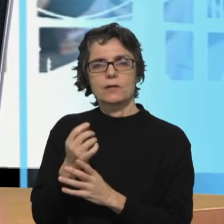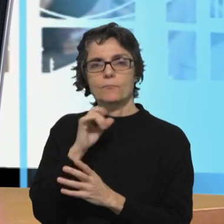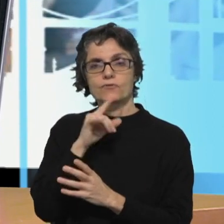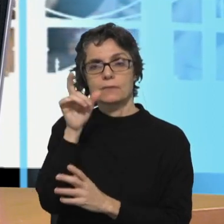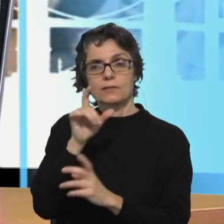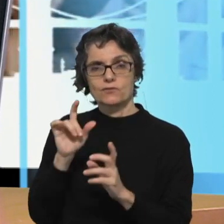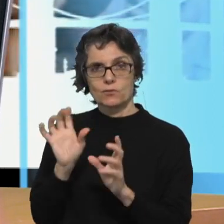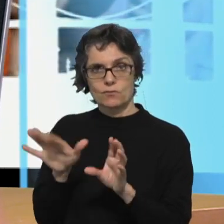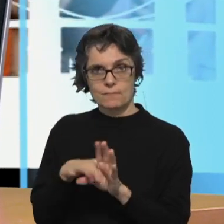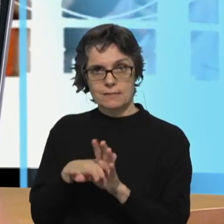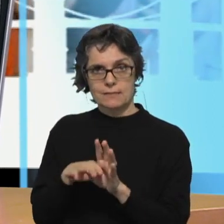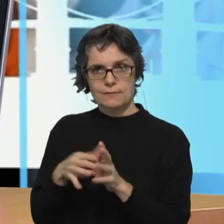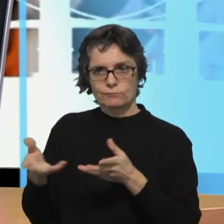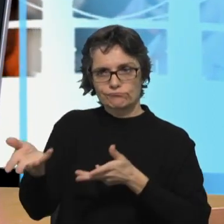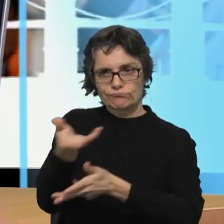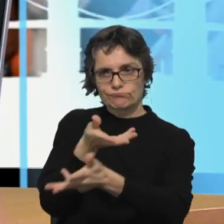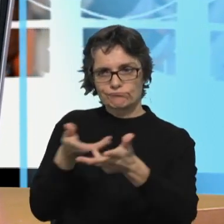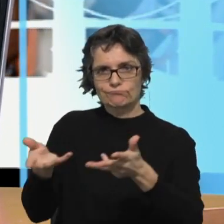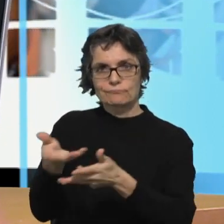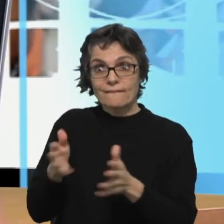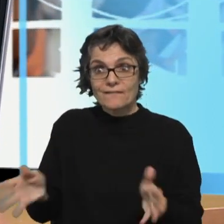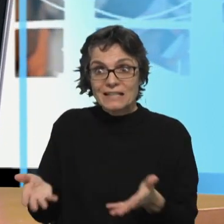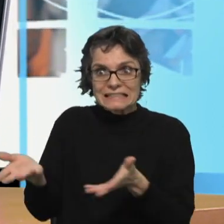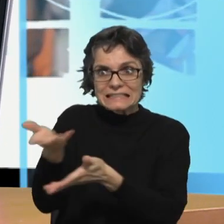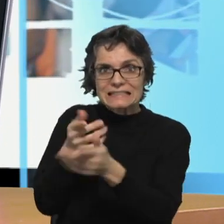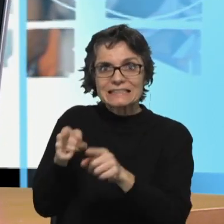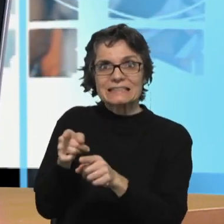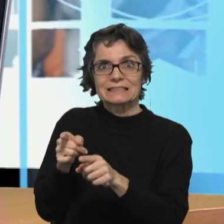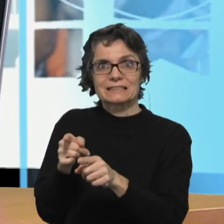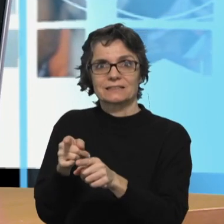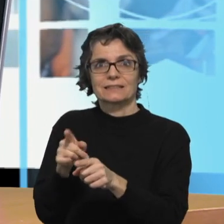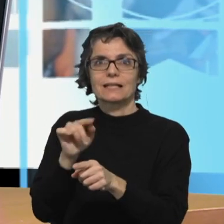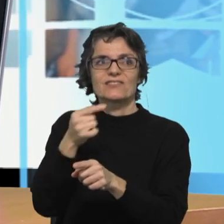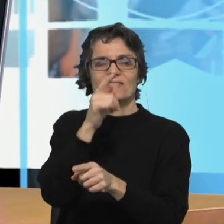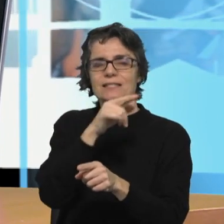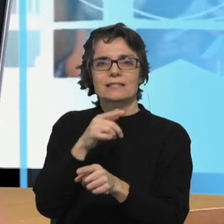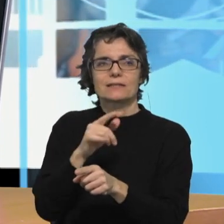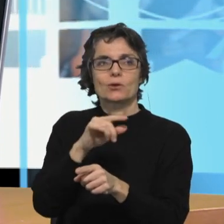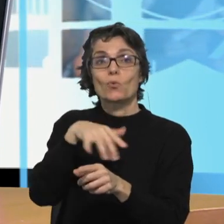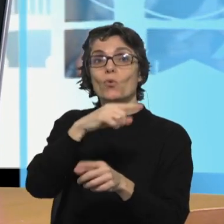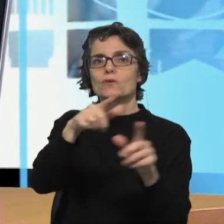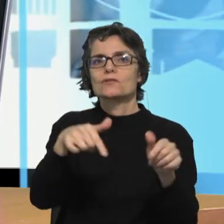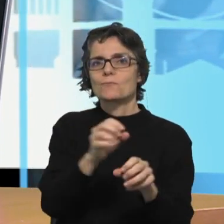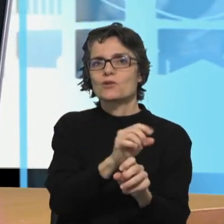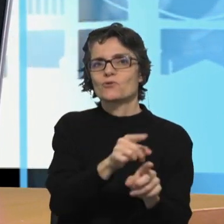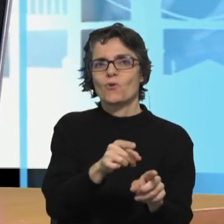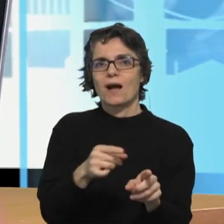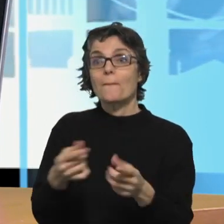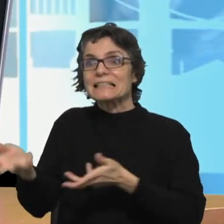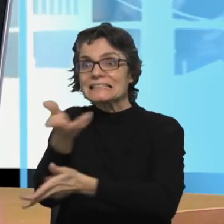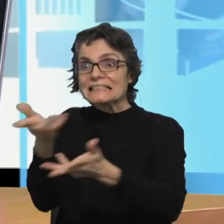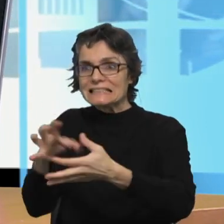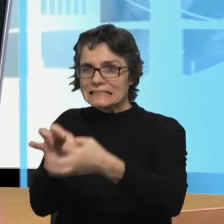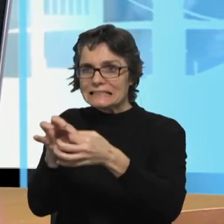fortes, que é algo que infelizmente não existe tanto noutros lugares da existência, não é? Mas onde nessas interações